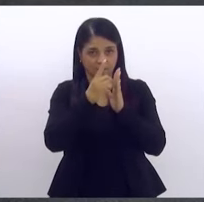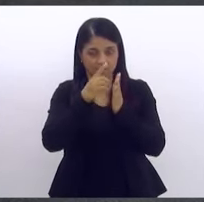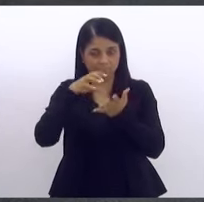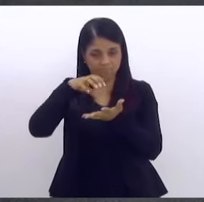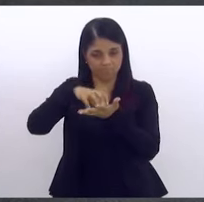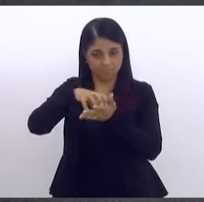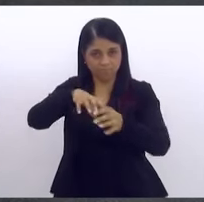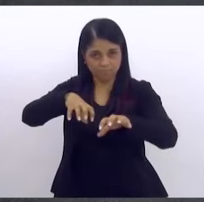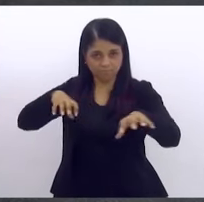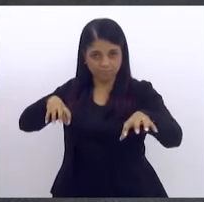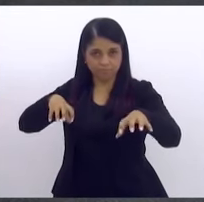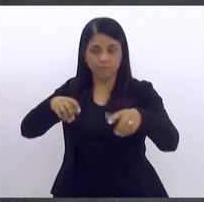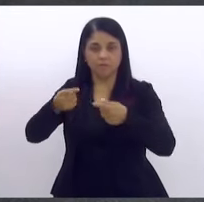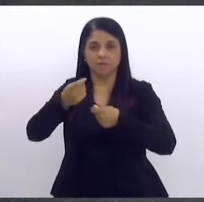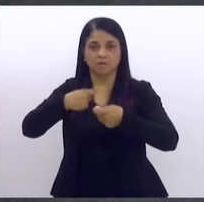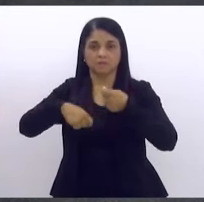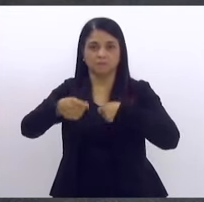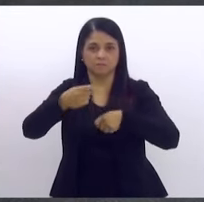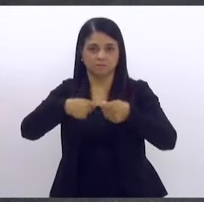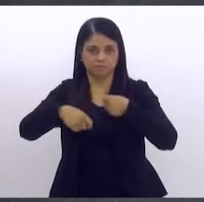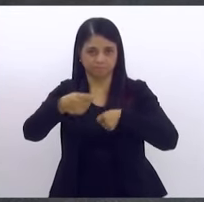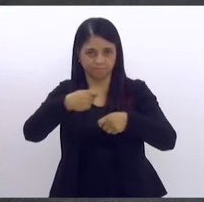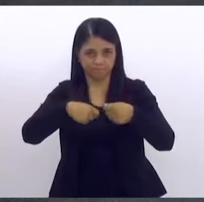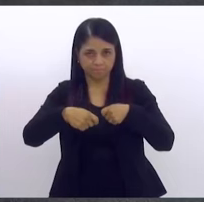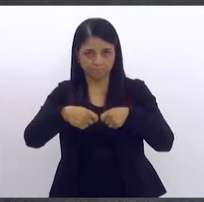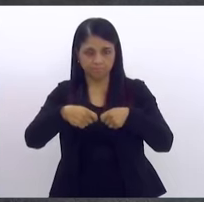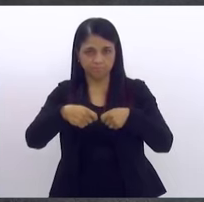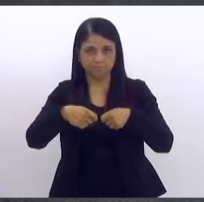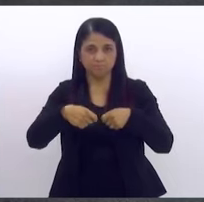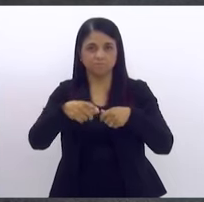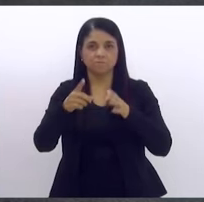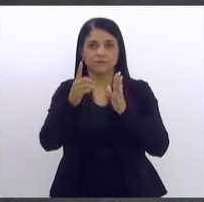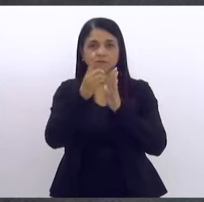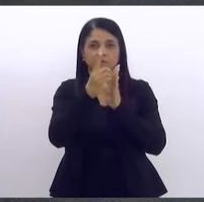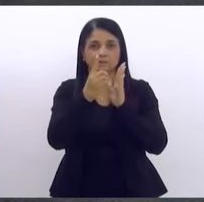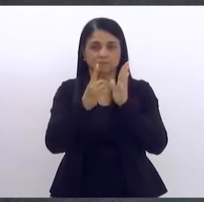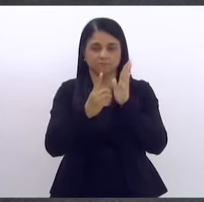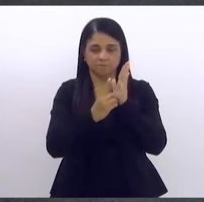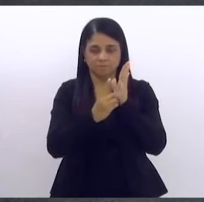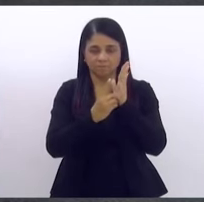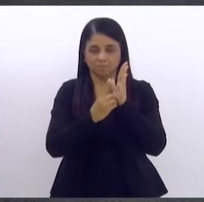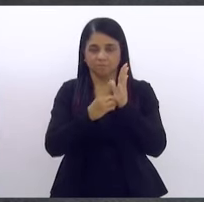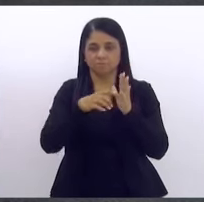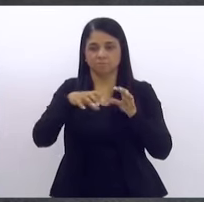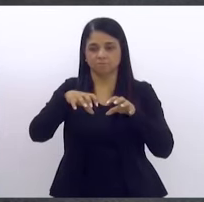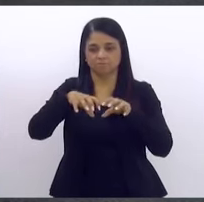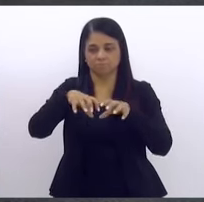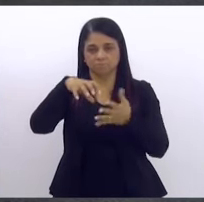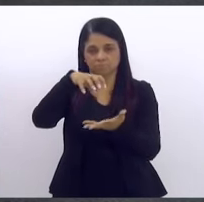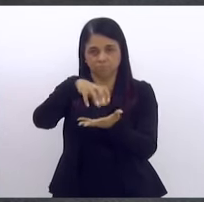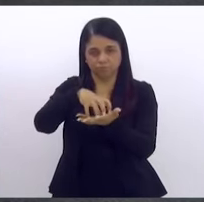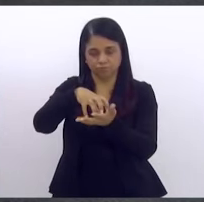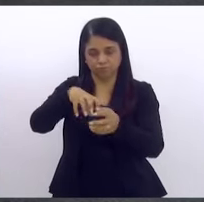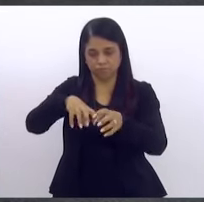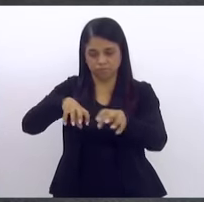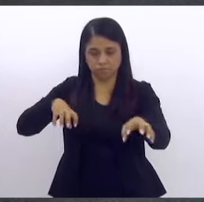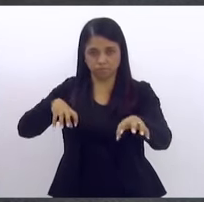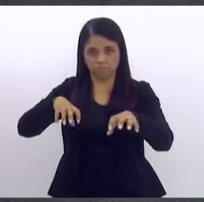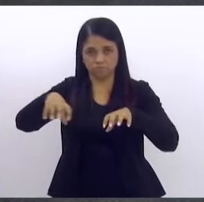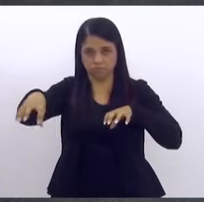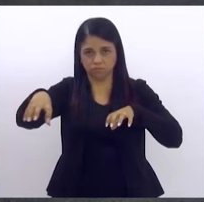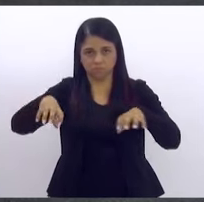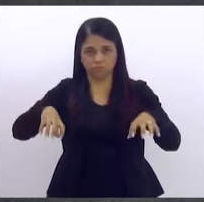descentralização administrativa. Famoso decreto de descentralização administrativa,